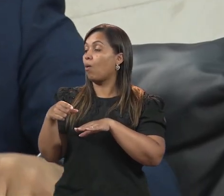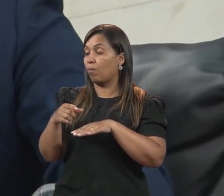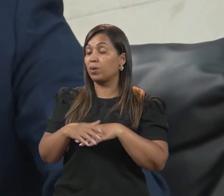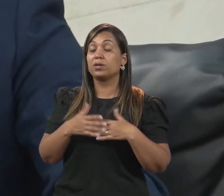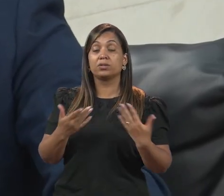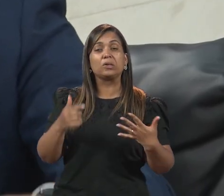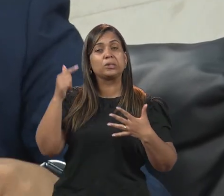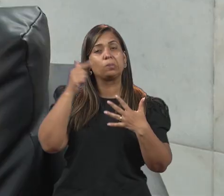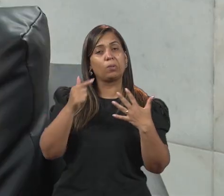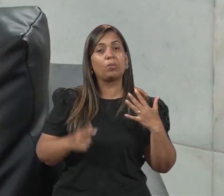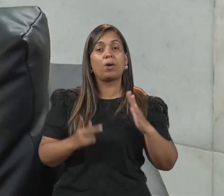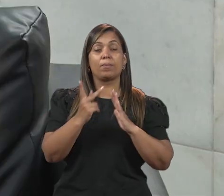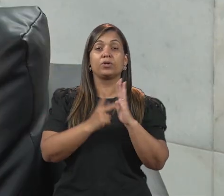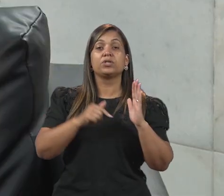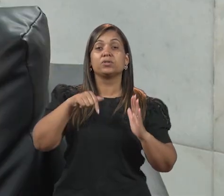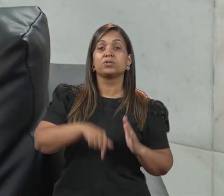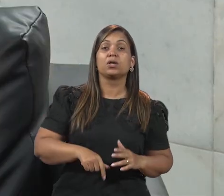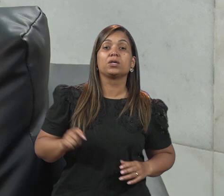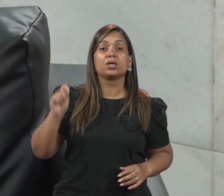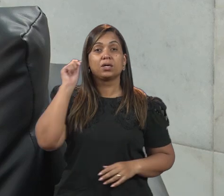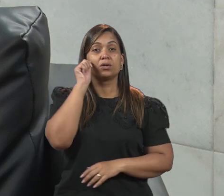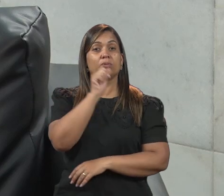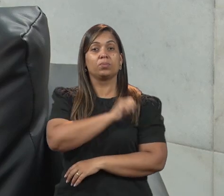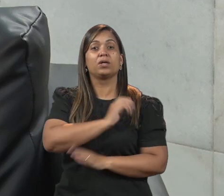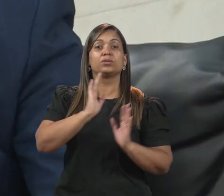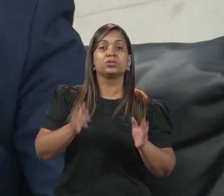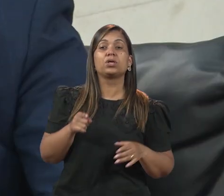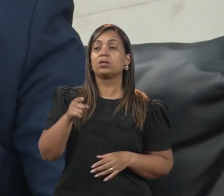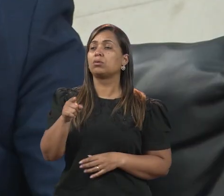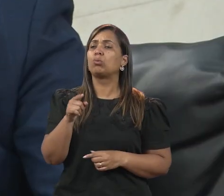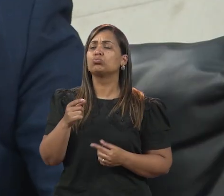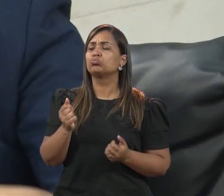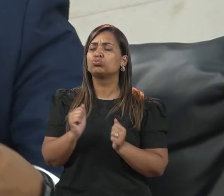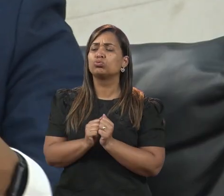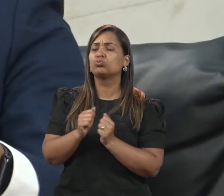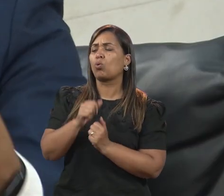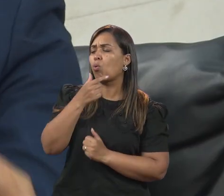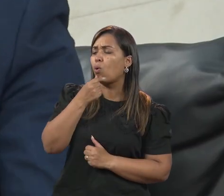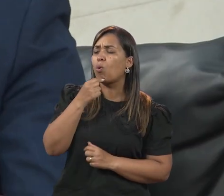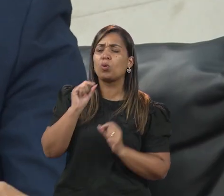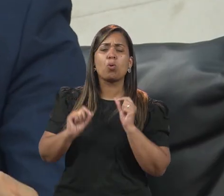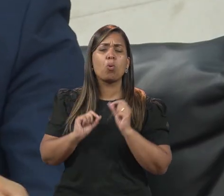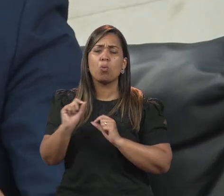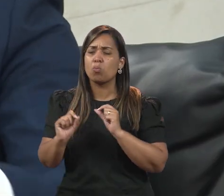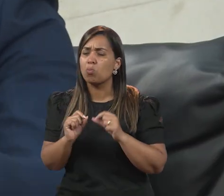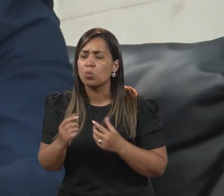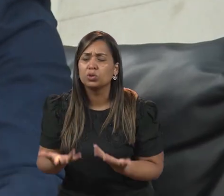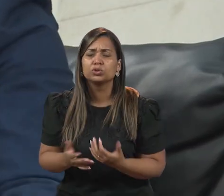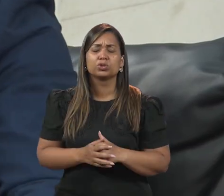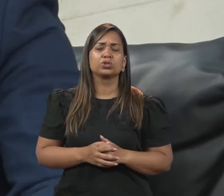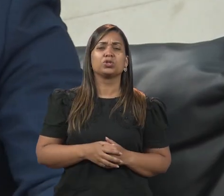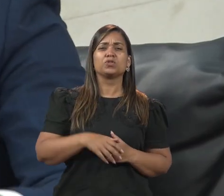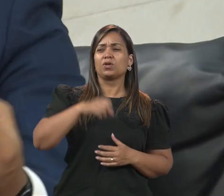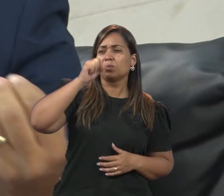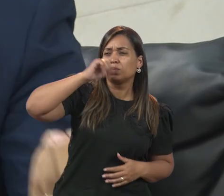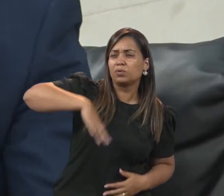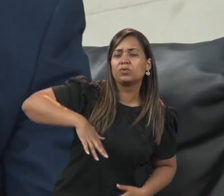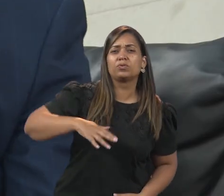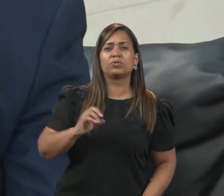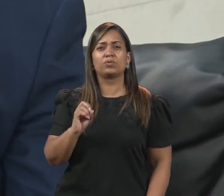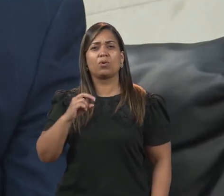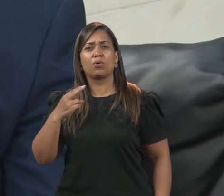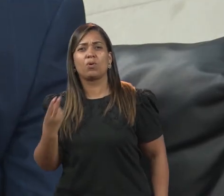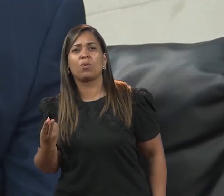lindos projetos aqui em São José do Rio Preto que já lidam com homens que, por algum motivo, agrediram, ou